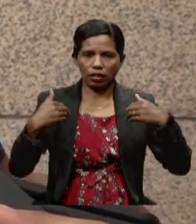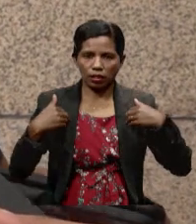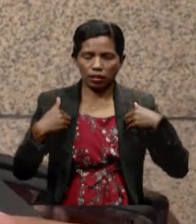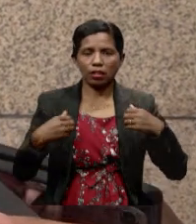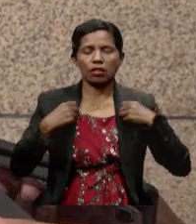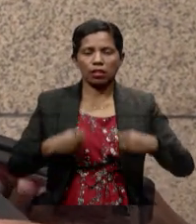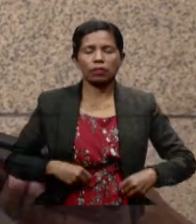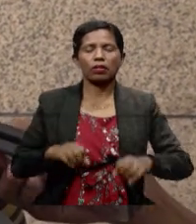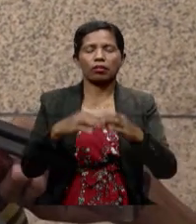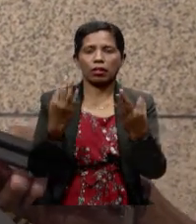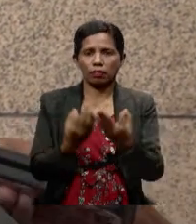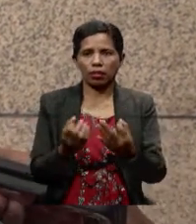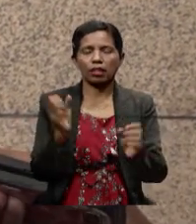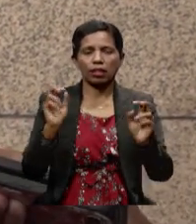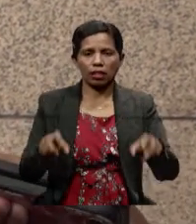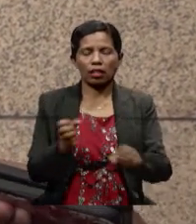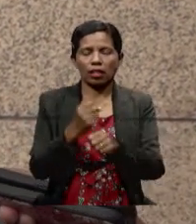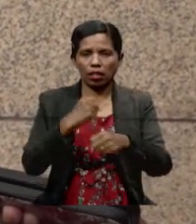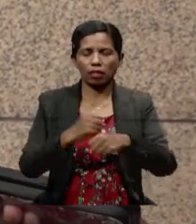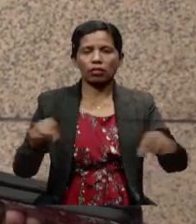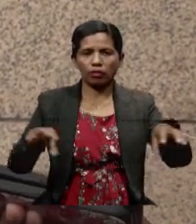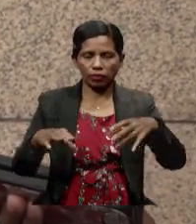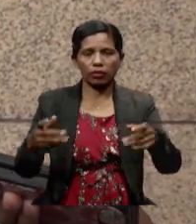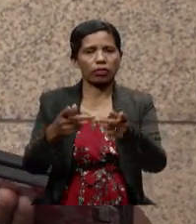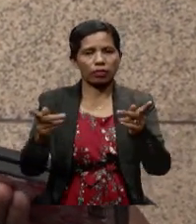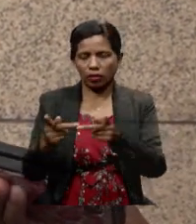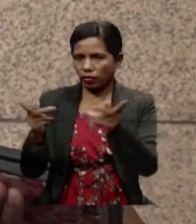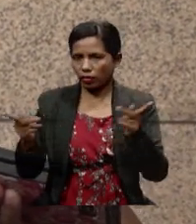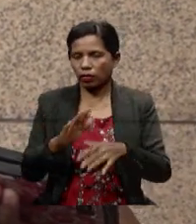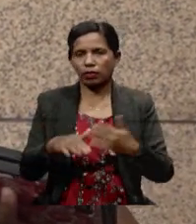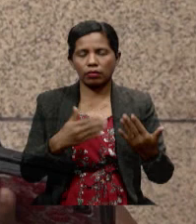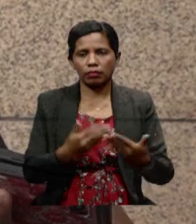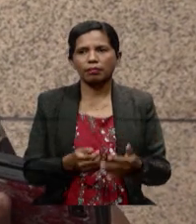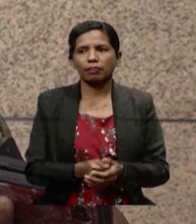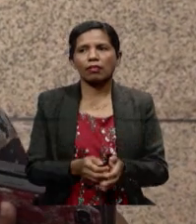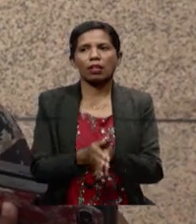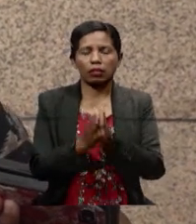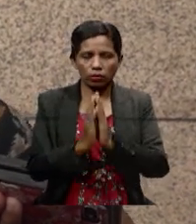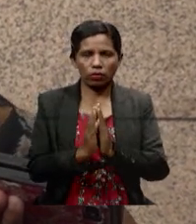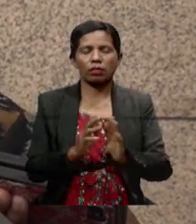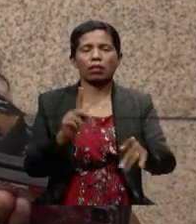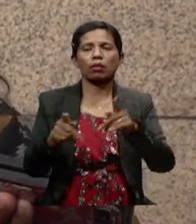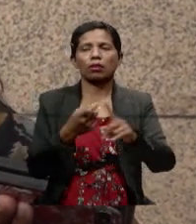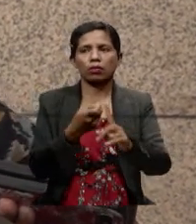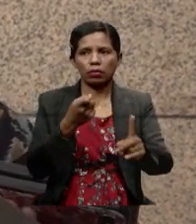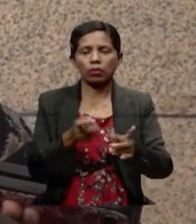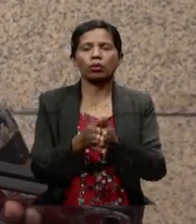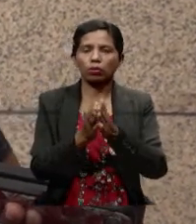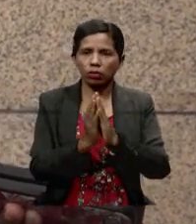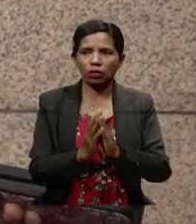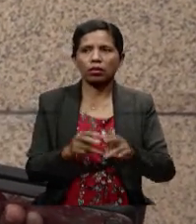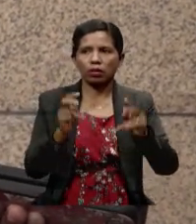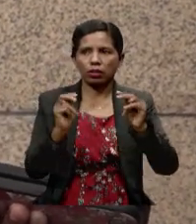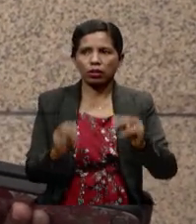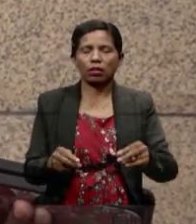mas tem que halar o serviço posto ser né né be exigência mais população da laruma russo kata tem que